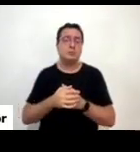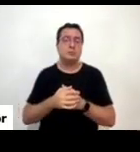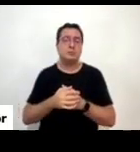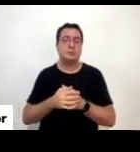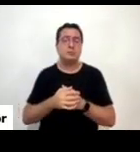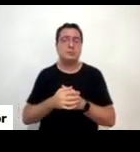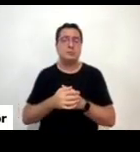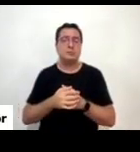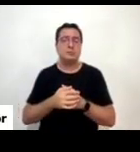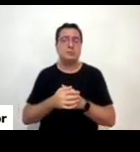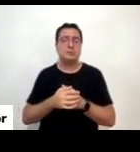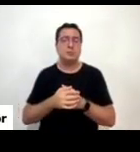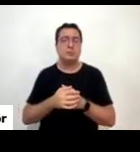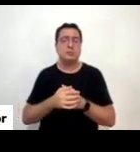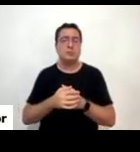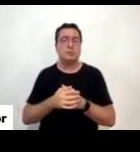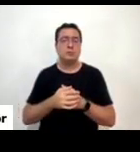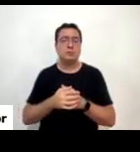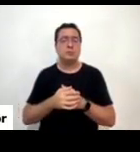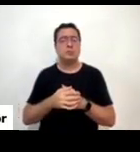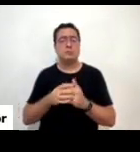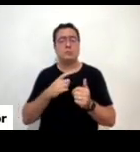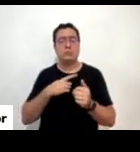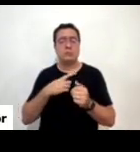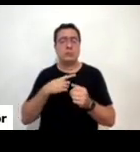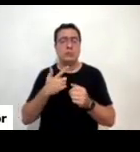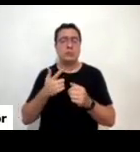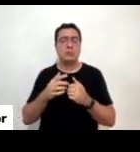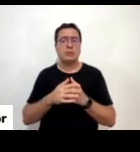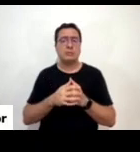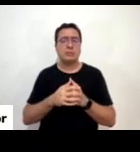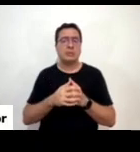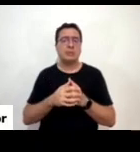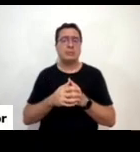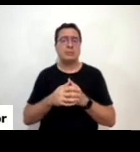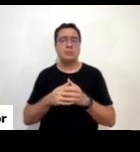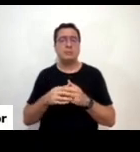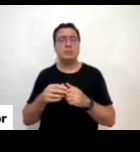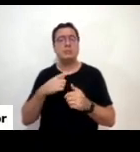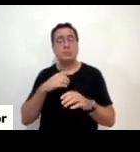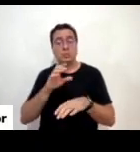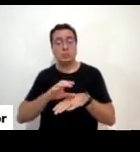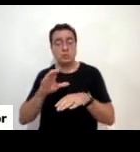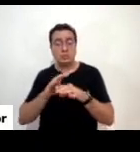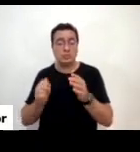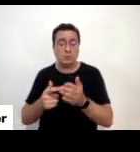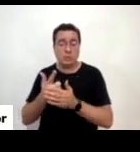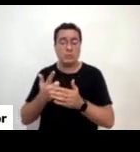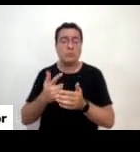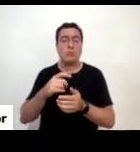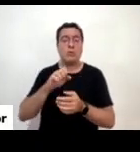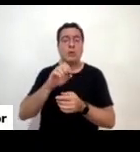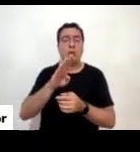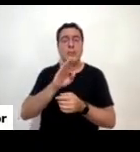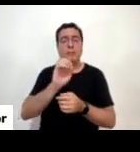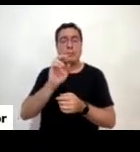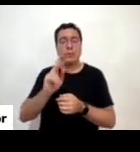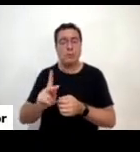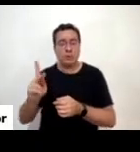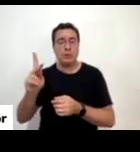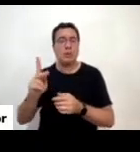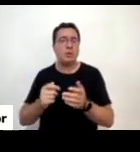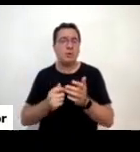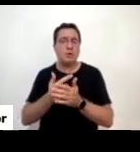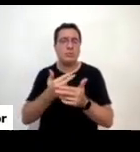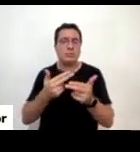site porque está querendo uma solução e ela compra um curso, ela compra um e-book, ela compra algo onde